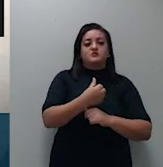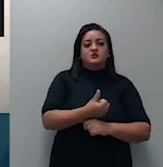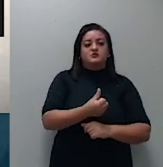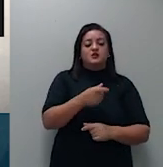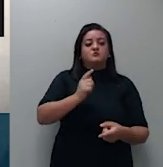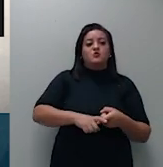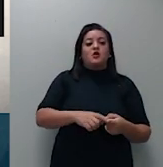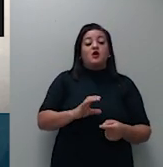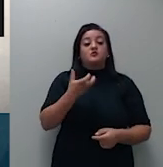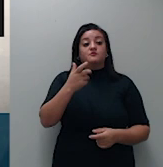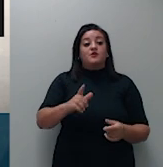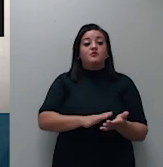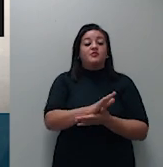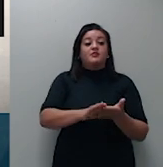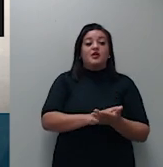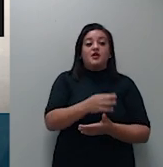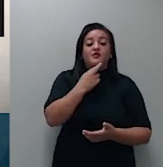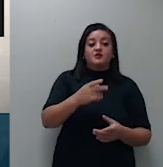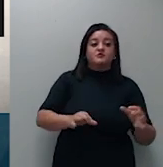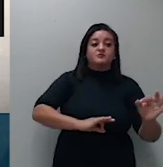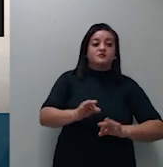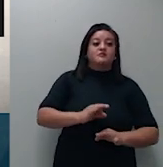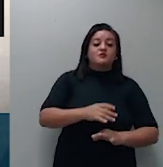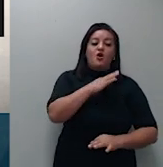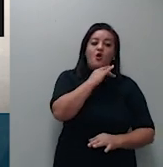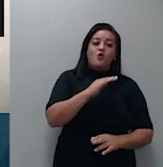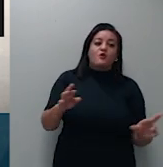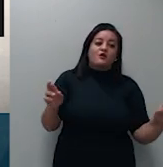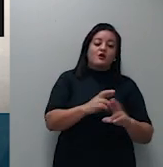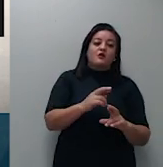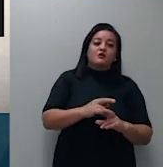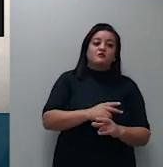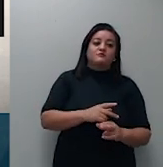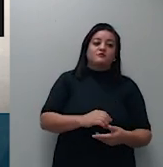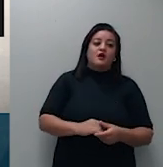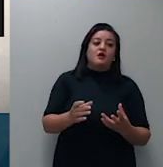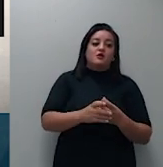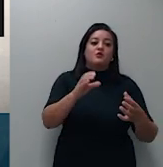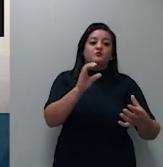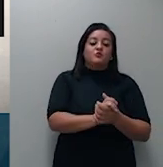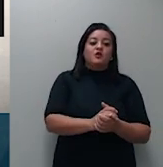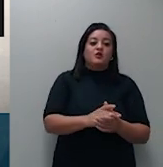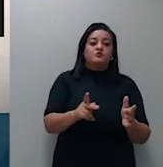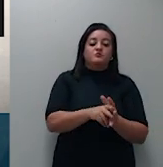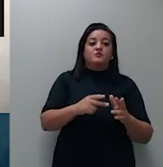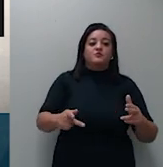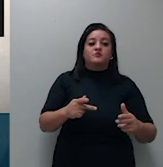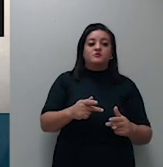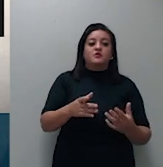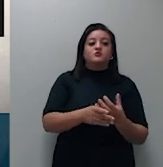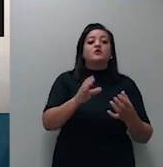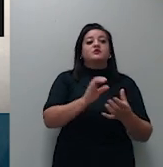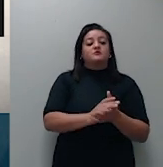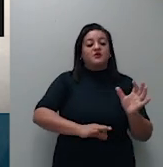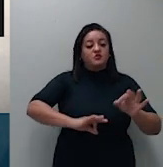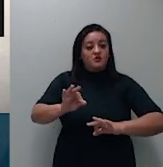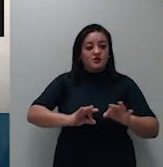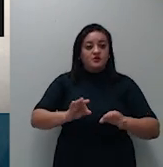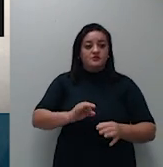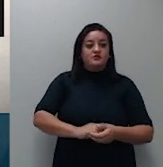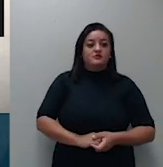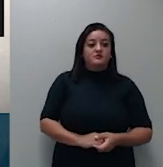por que não decidiu nenhum efeito constitutivo negativo em relação a mancomunhão patrimonial do casamento